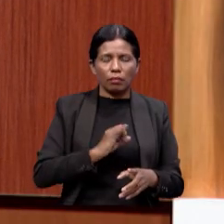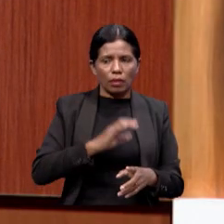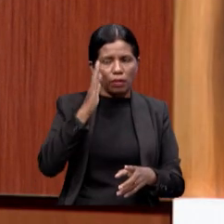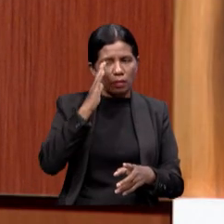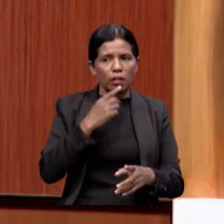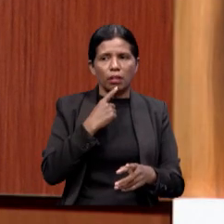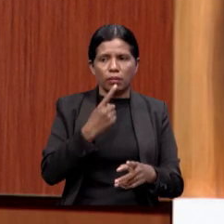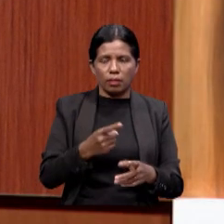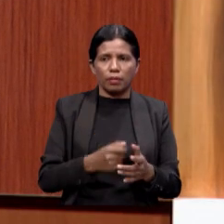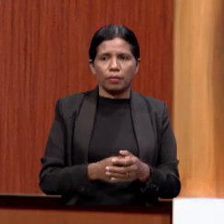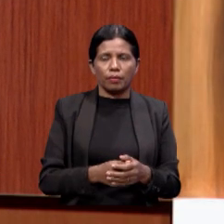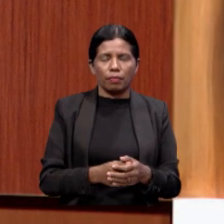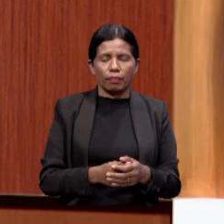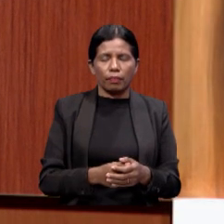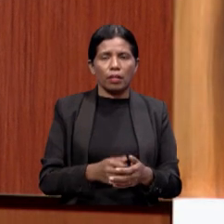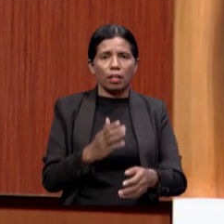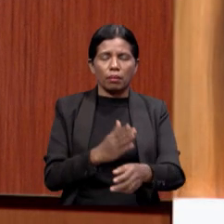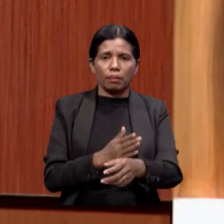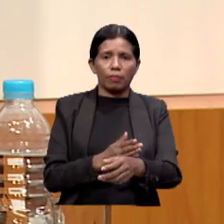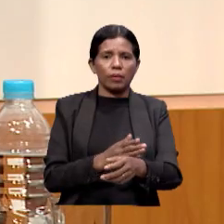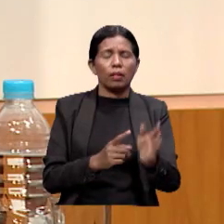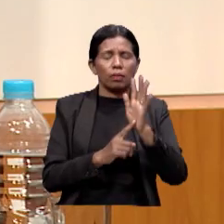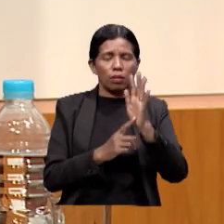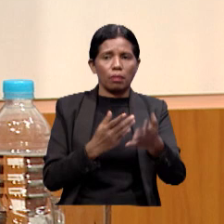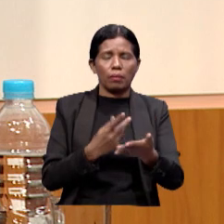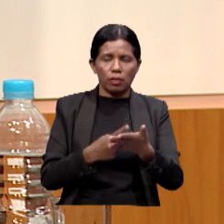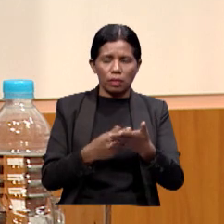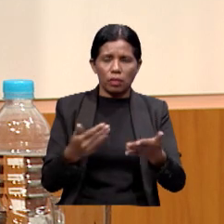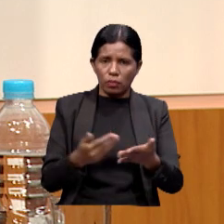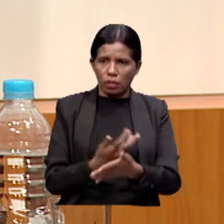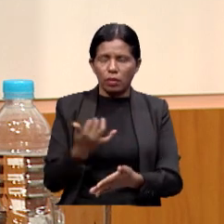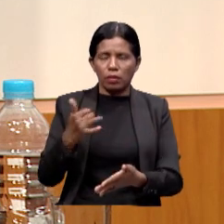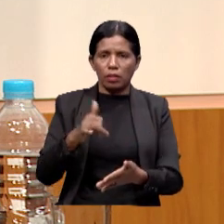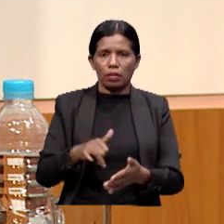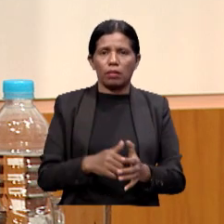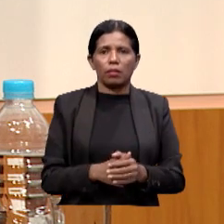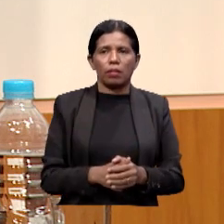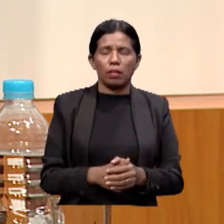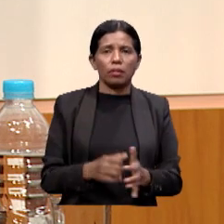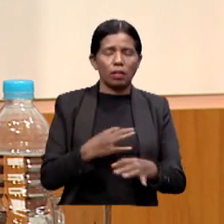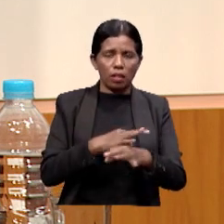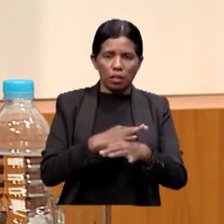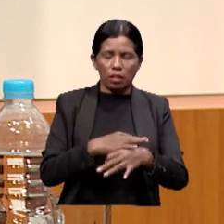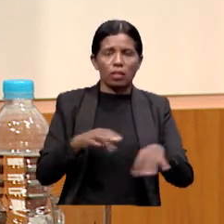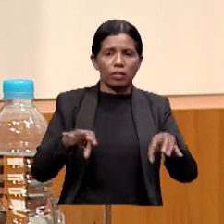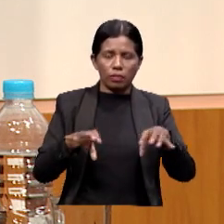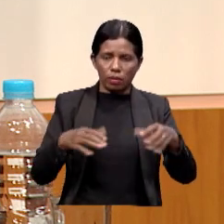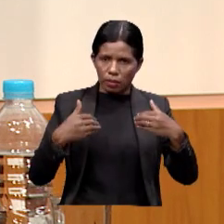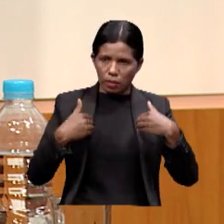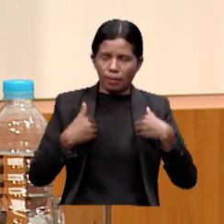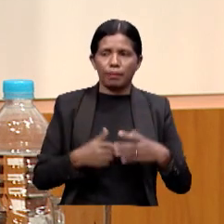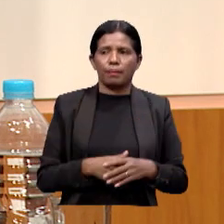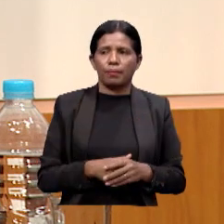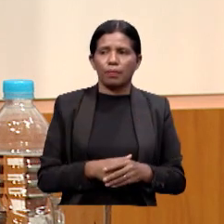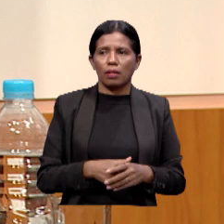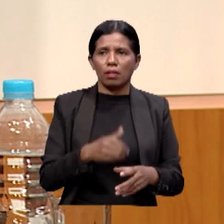vdian, promoção projeto fon sira, ili no projeto melhoramento, projeto fon siren, ni intensan para tahadiak sistema sirenebe kia. Sirau, sirau